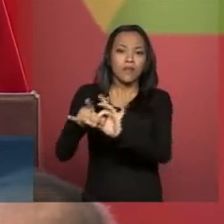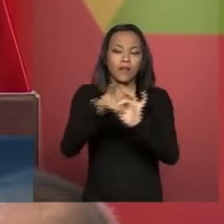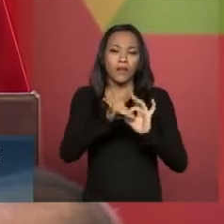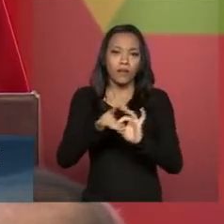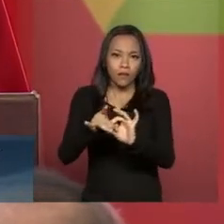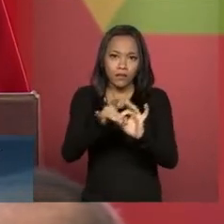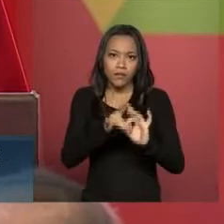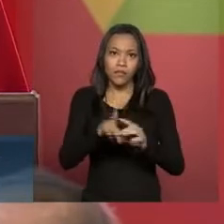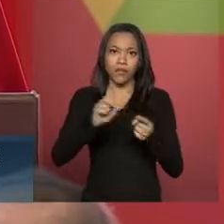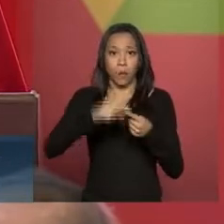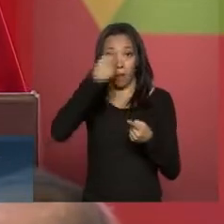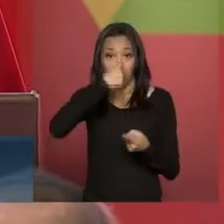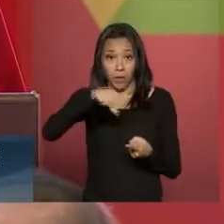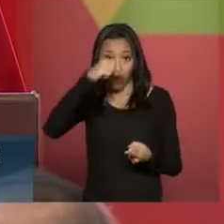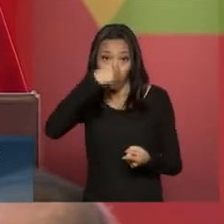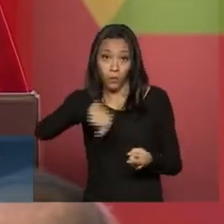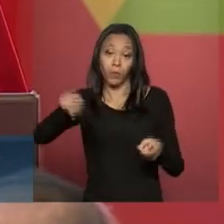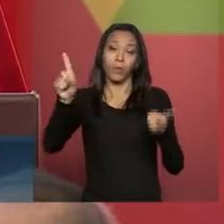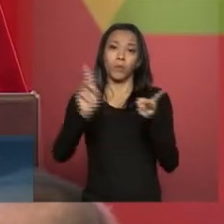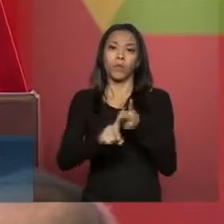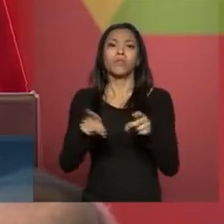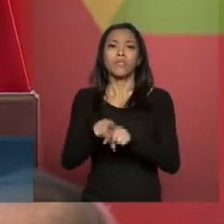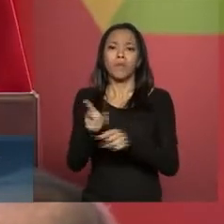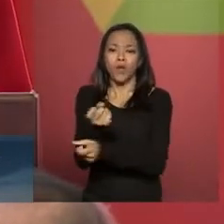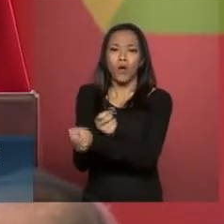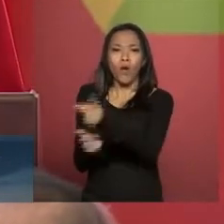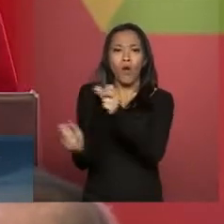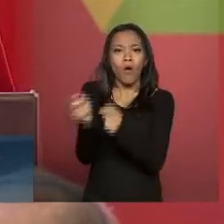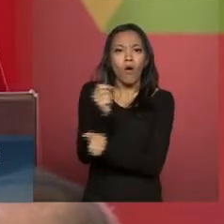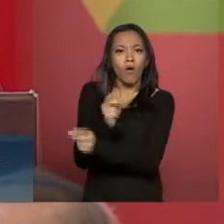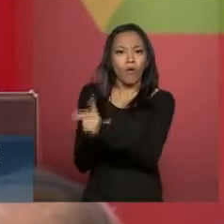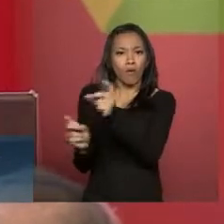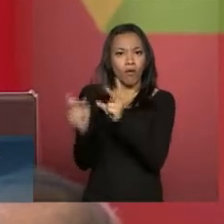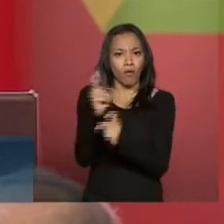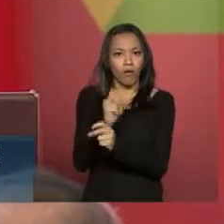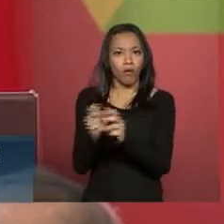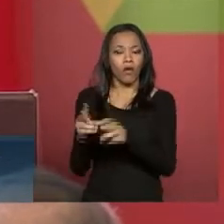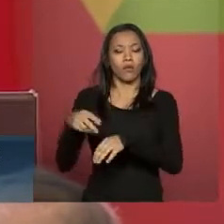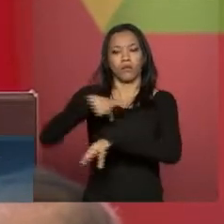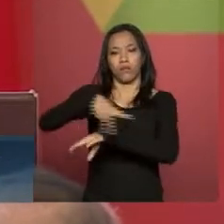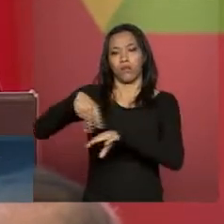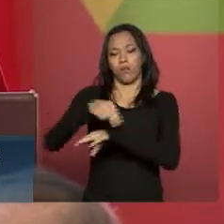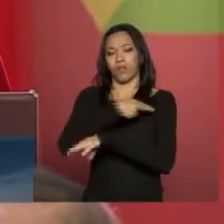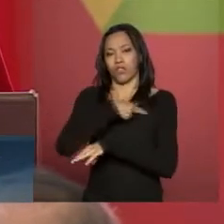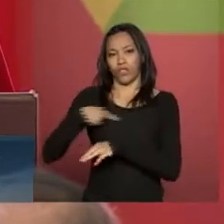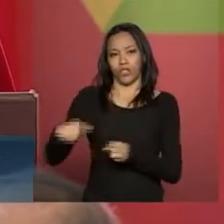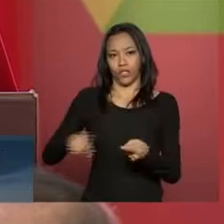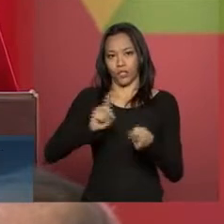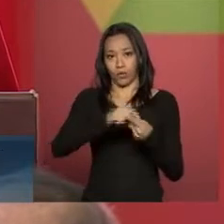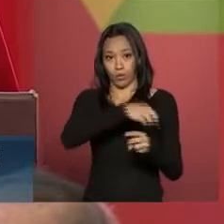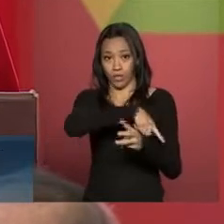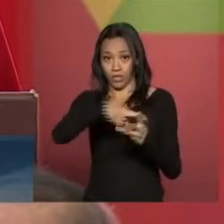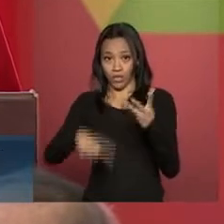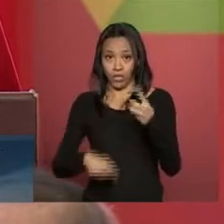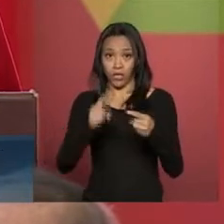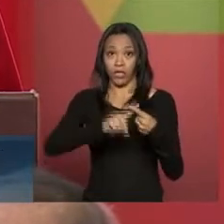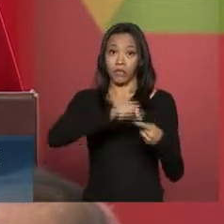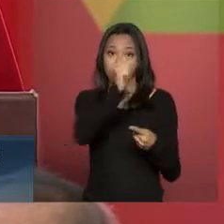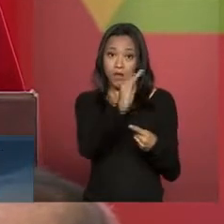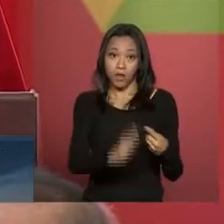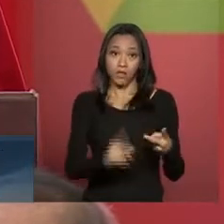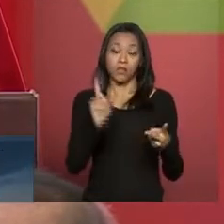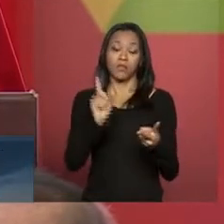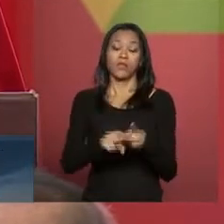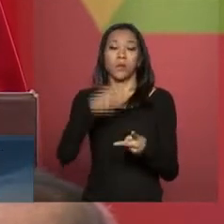via o Peru e para o comércio com a China. Nossos três países, Brasil, Peru e